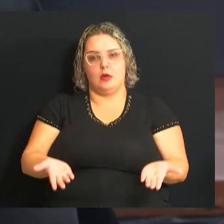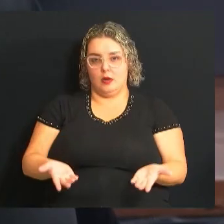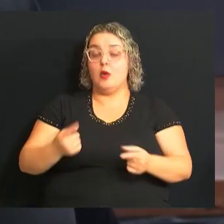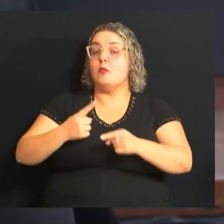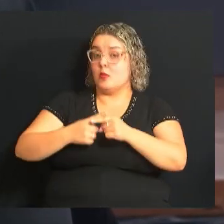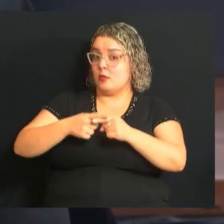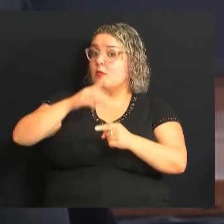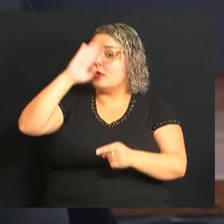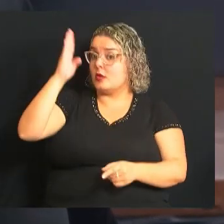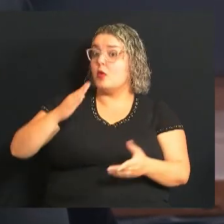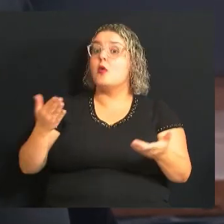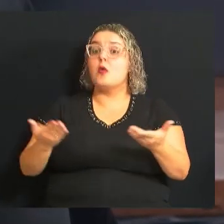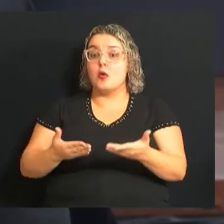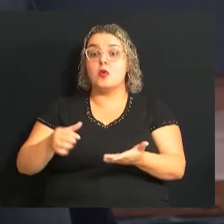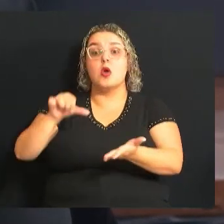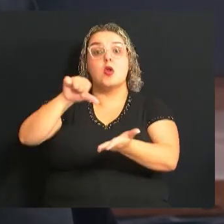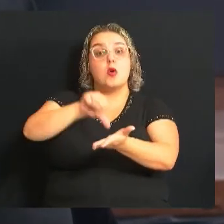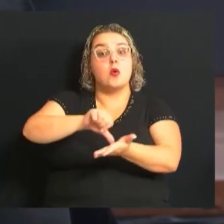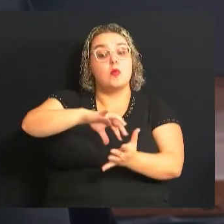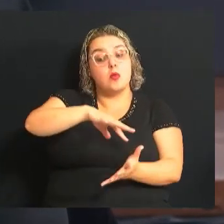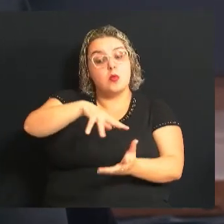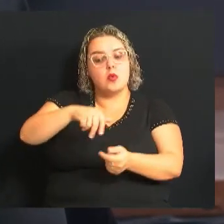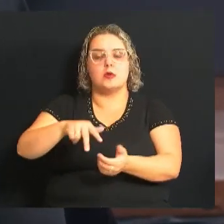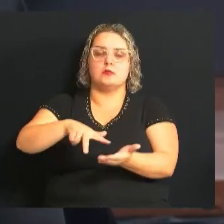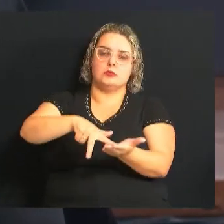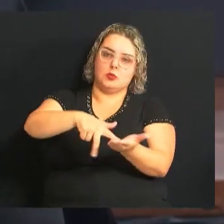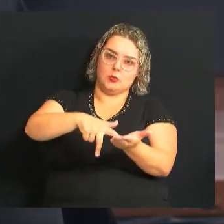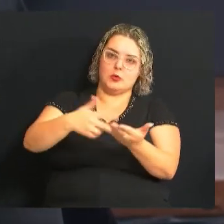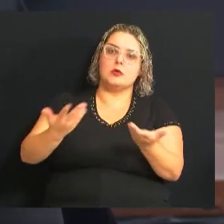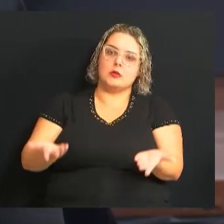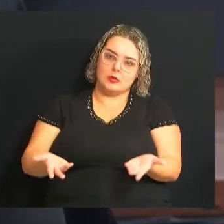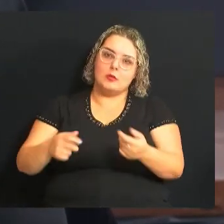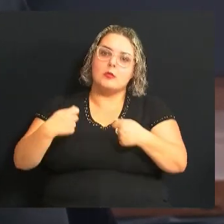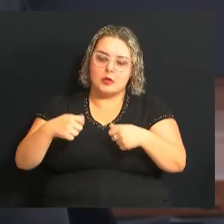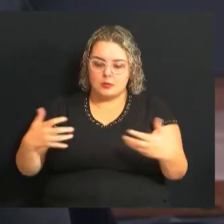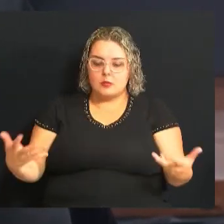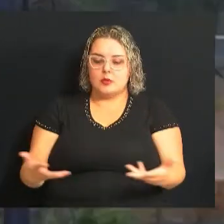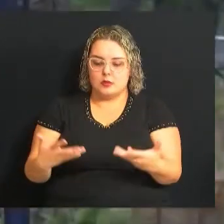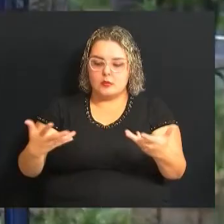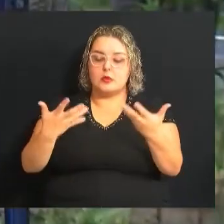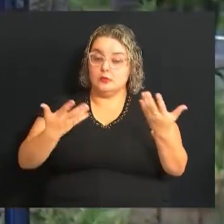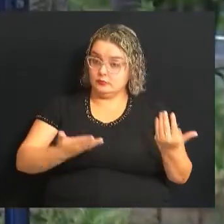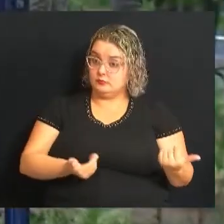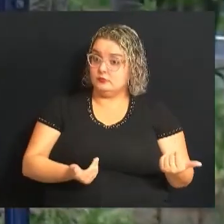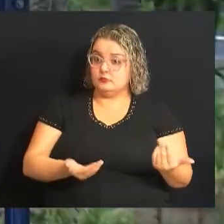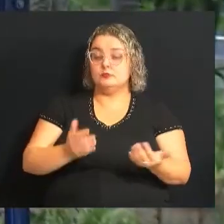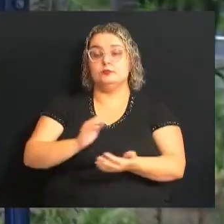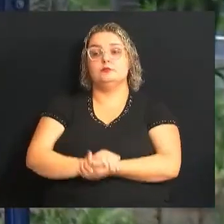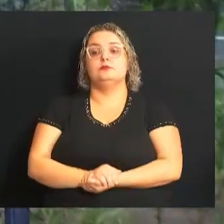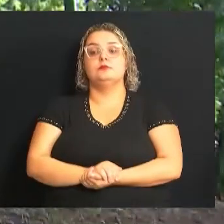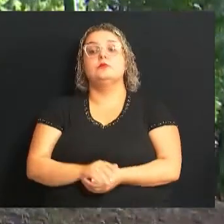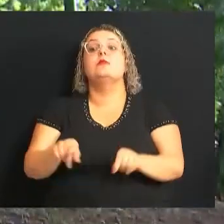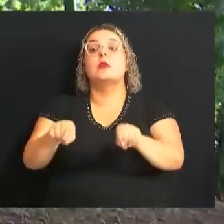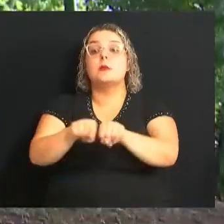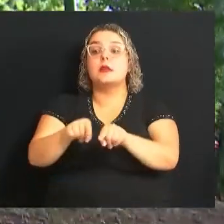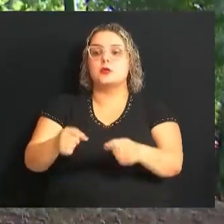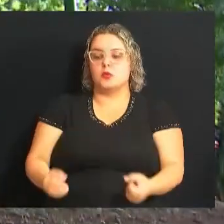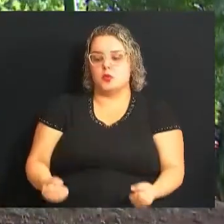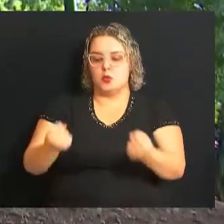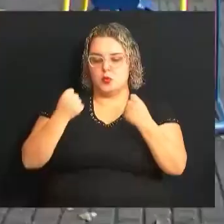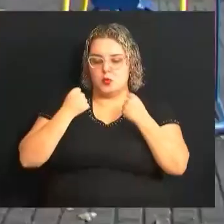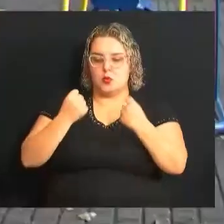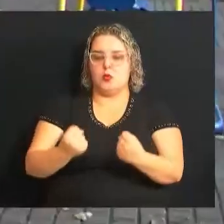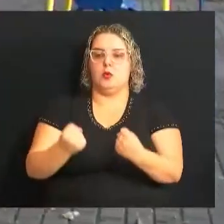hoje é um dos polos mundiais do skate, então nós temos que incentivar essa juventude. Nós temos as academias de terceira